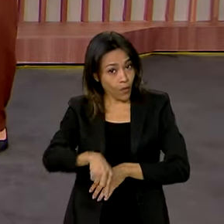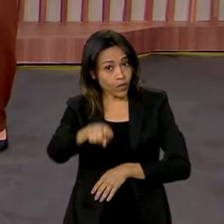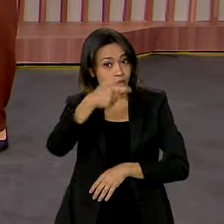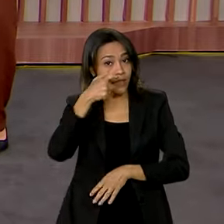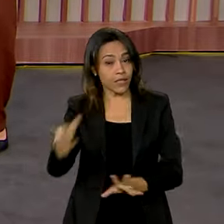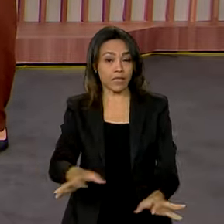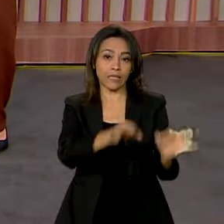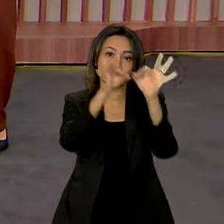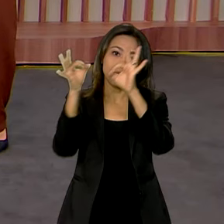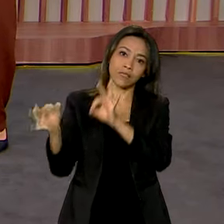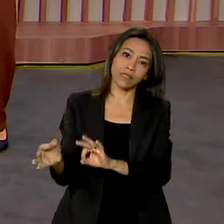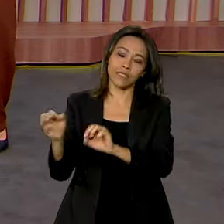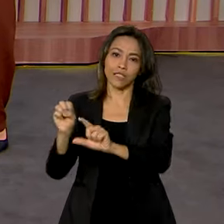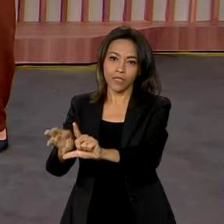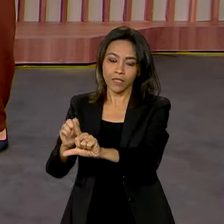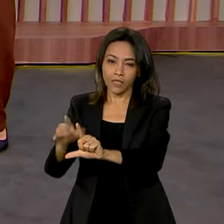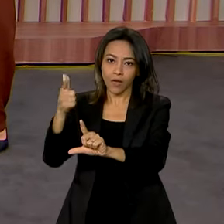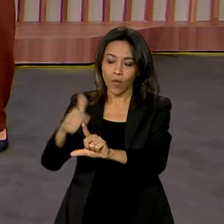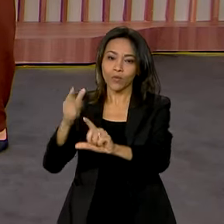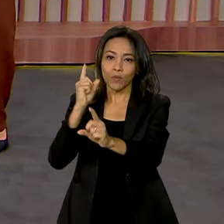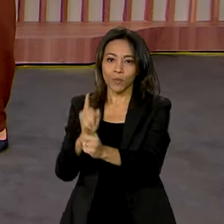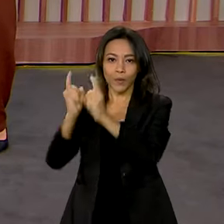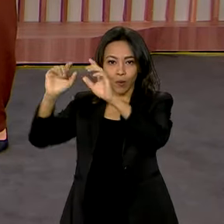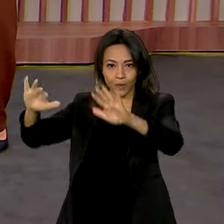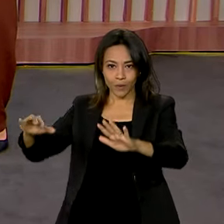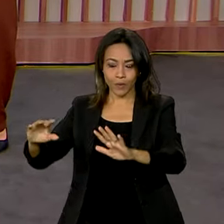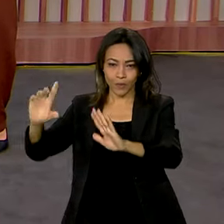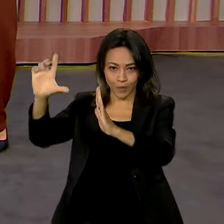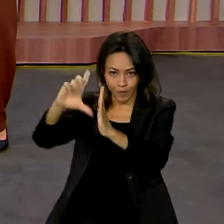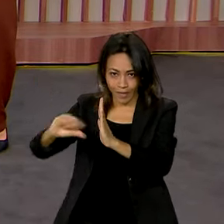acompanha ao vivo um evento no Palácio do Planalto que